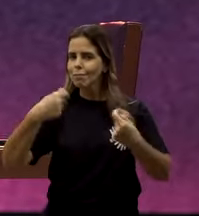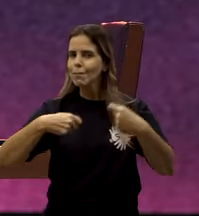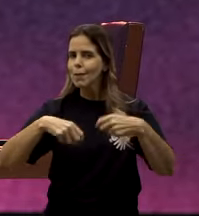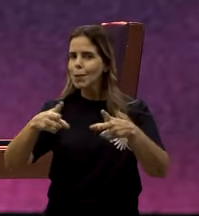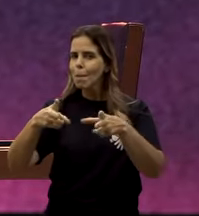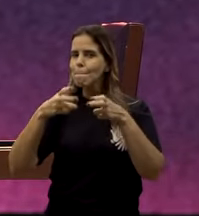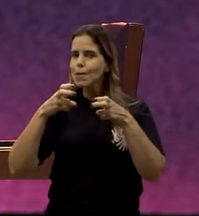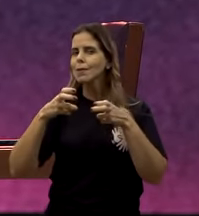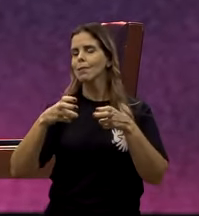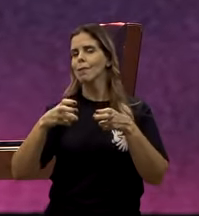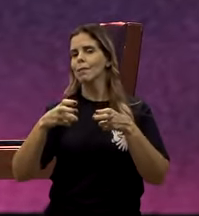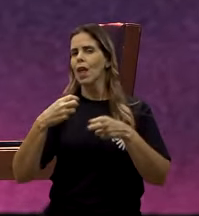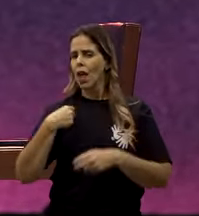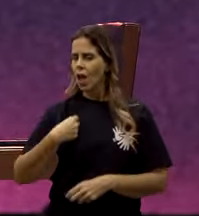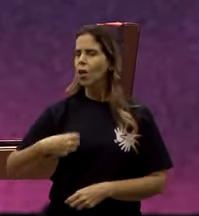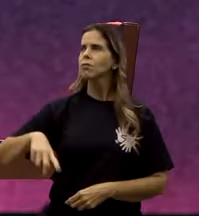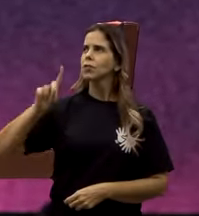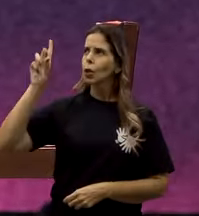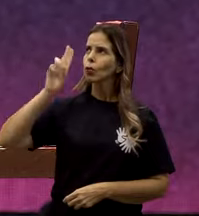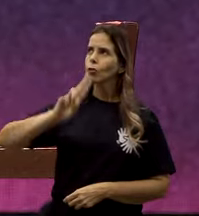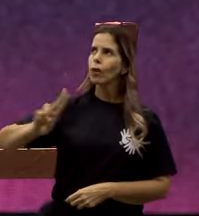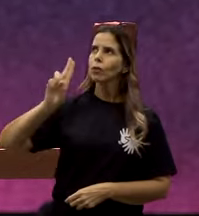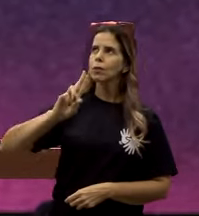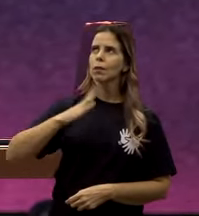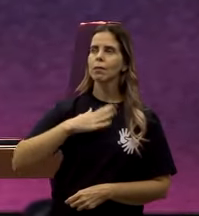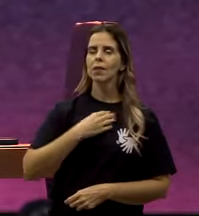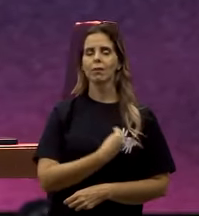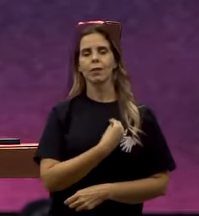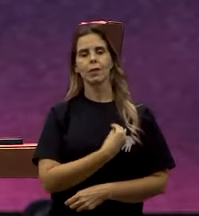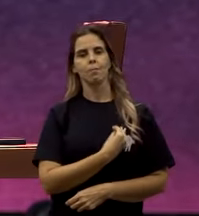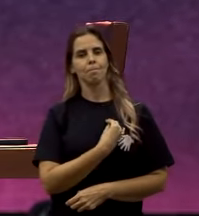diga tem alguma coisa que eu sou útil para esse tempo